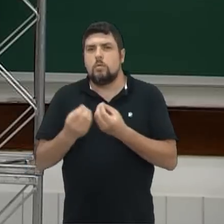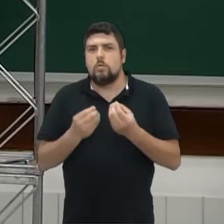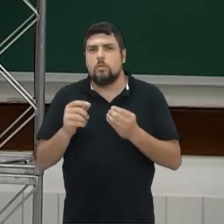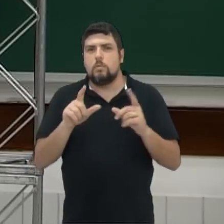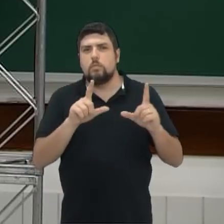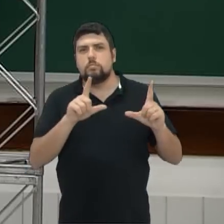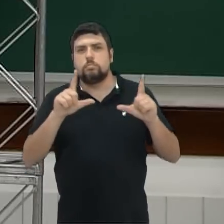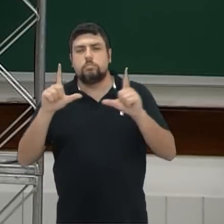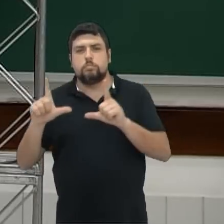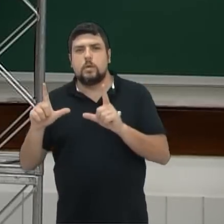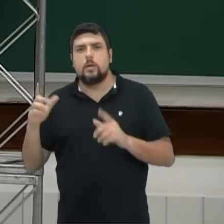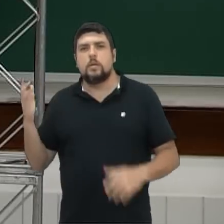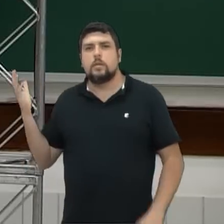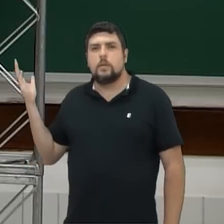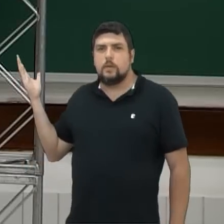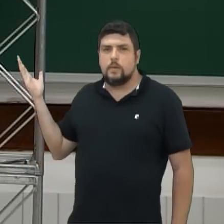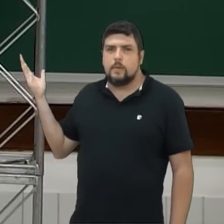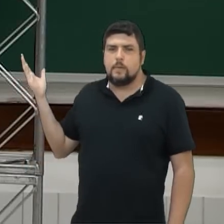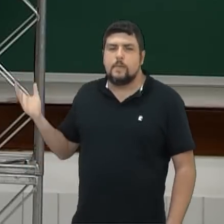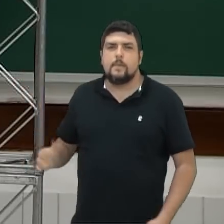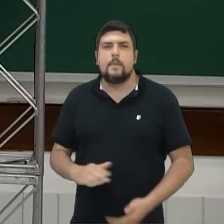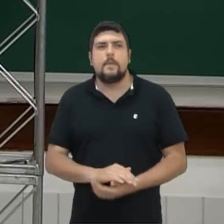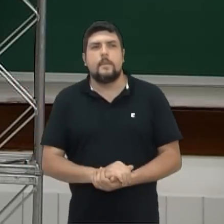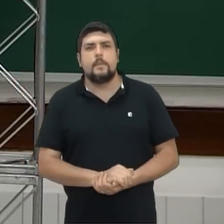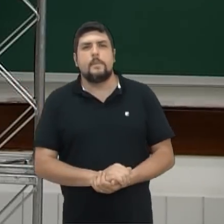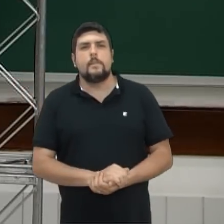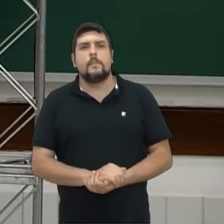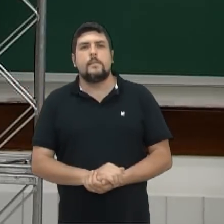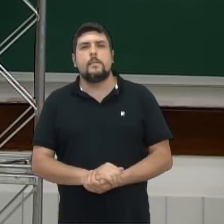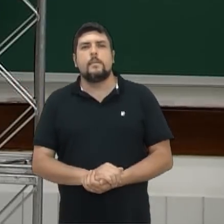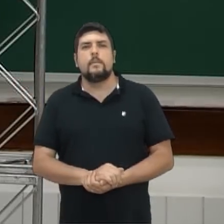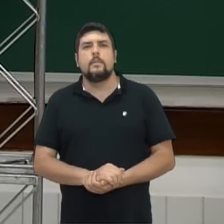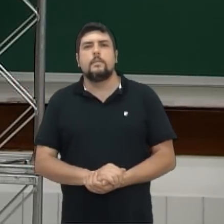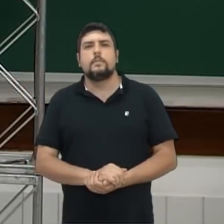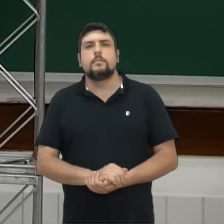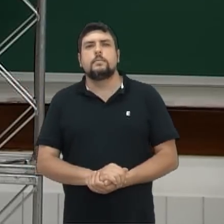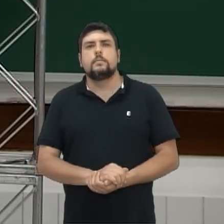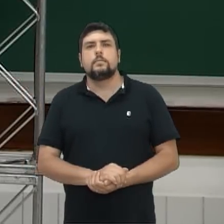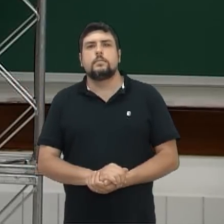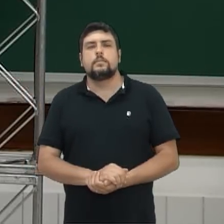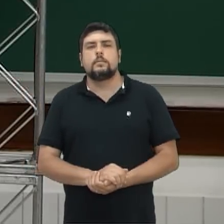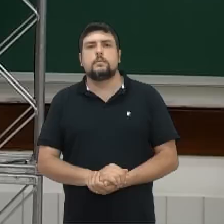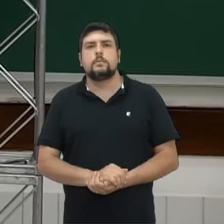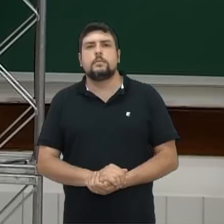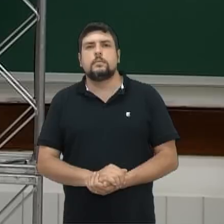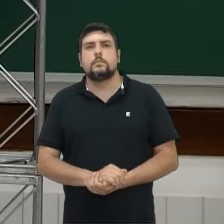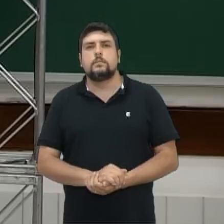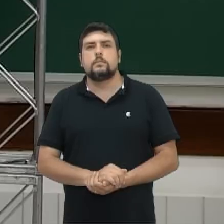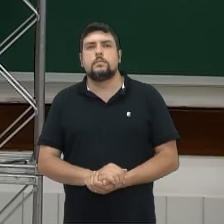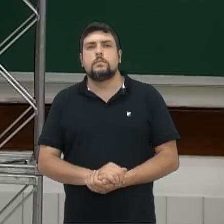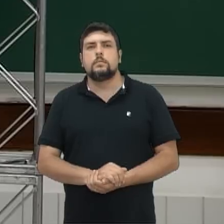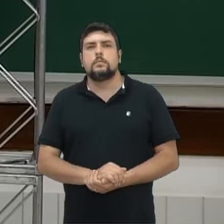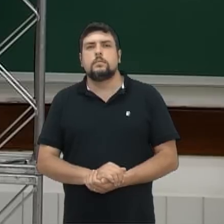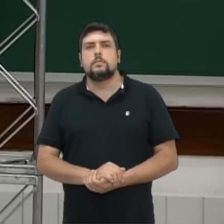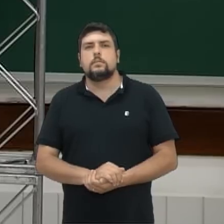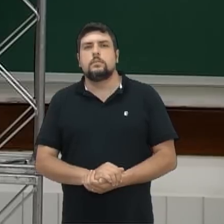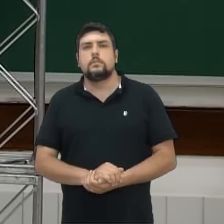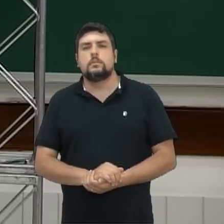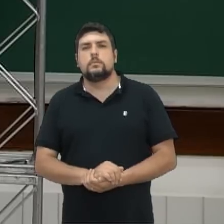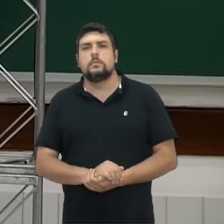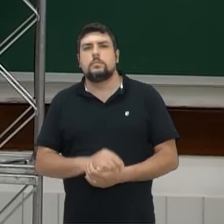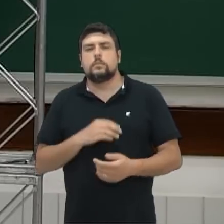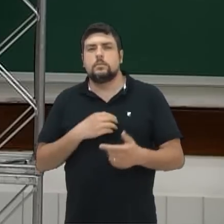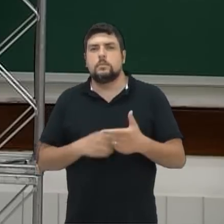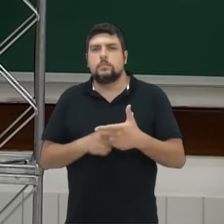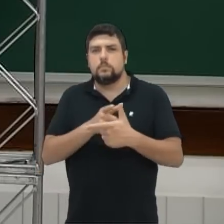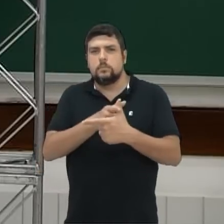isso. Então, resolvendo, a gente vai ter que repetir a divisão por 10 3 vezes.